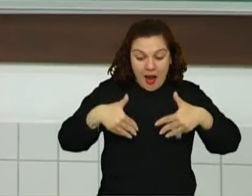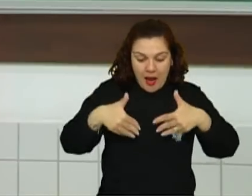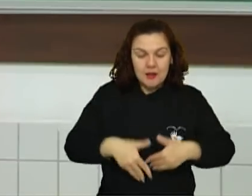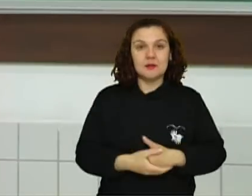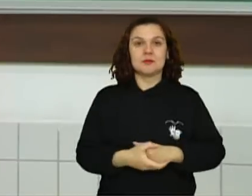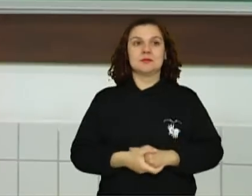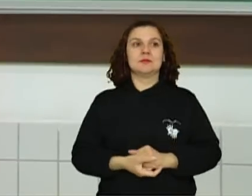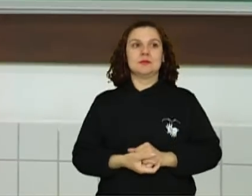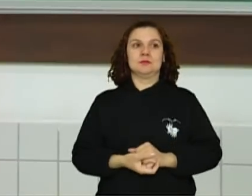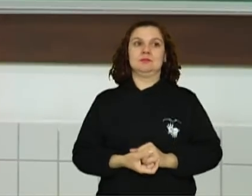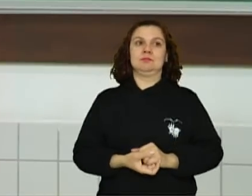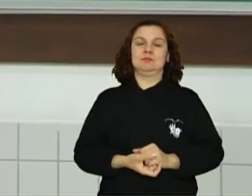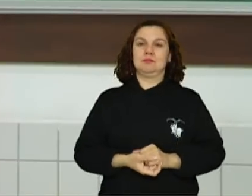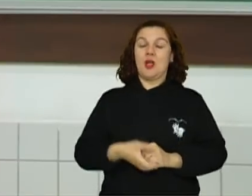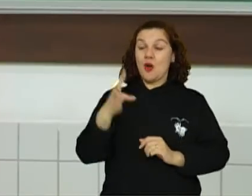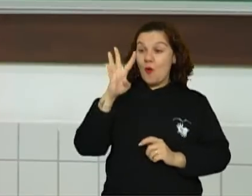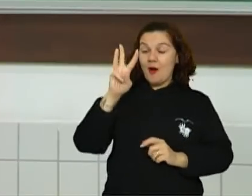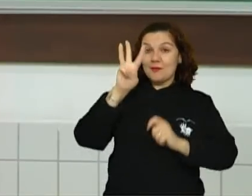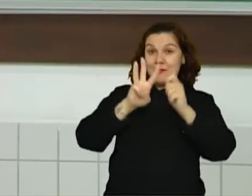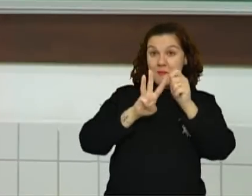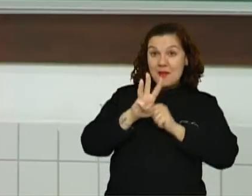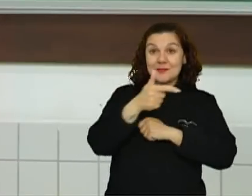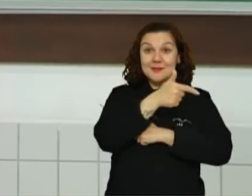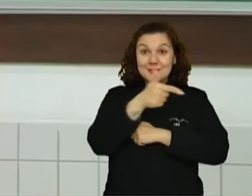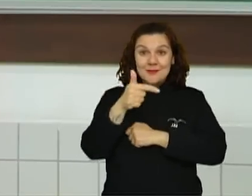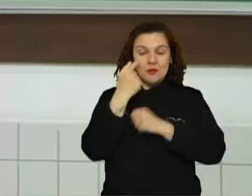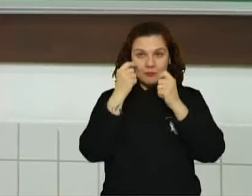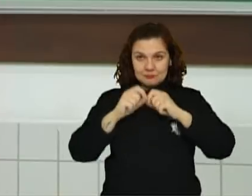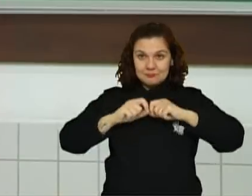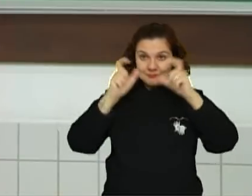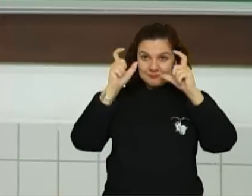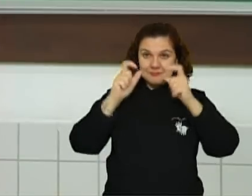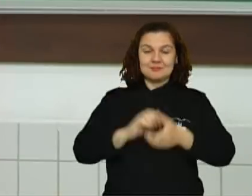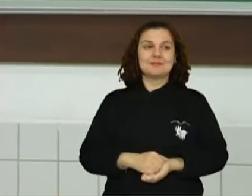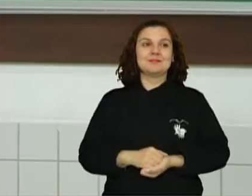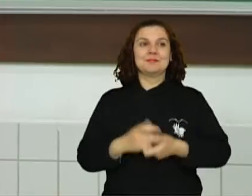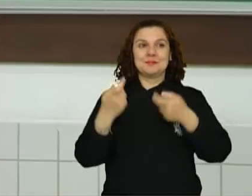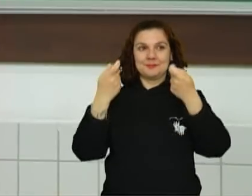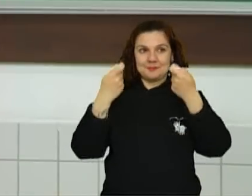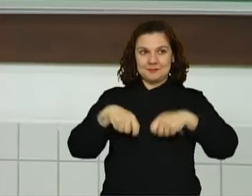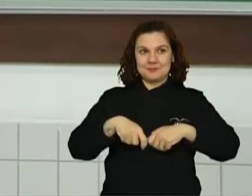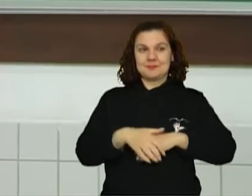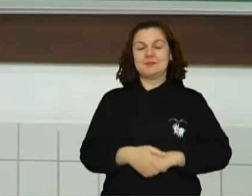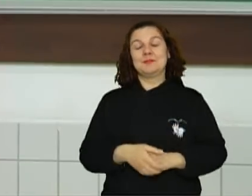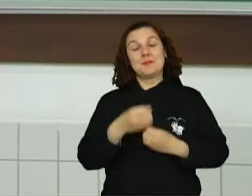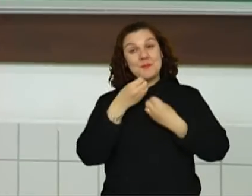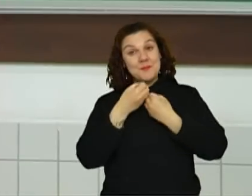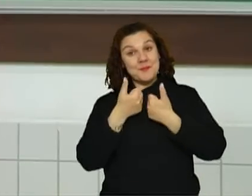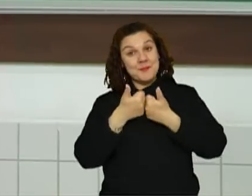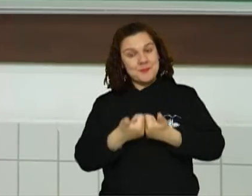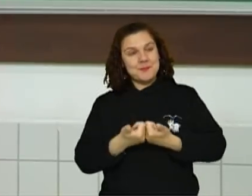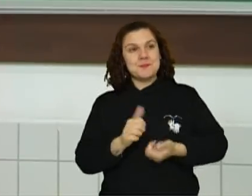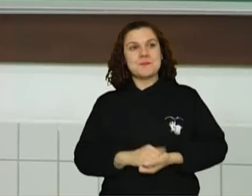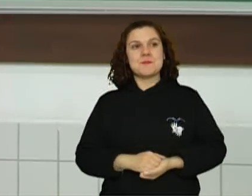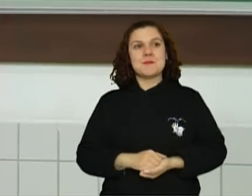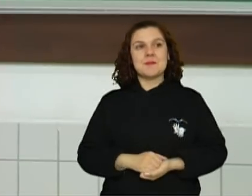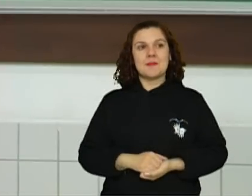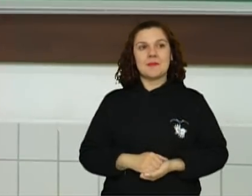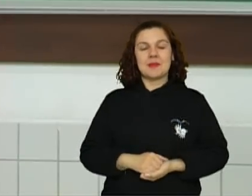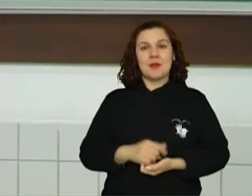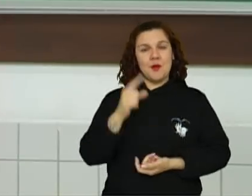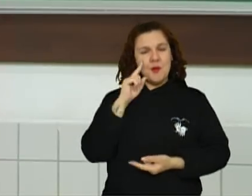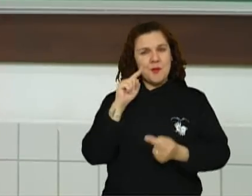quarto trimestre, não tem, ok? Então fiquem alertas aí, perfeito? Muito bem. Qual o objetivo da